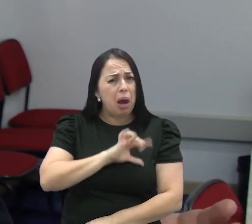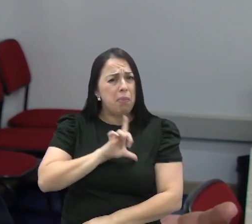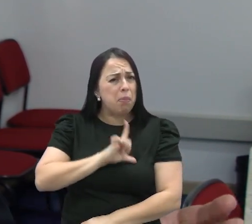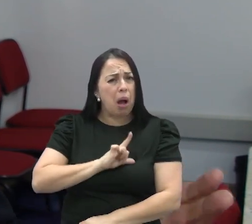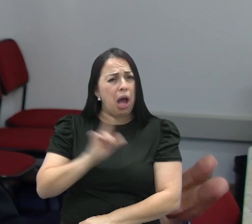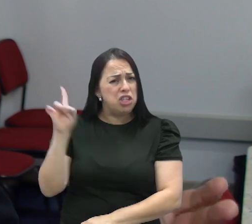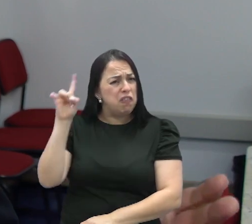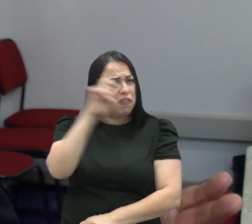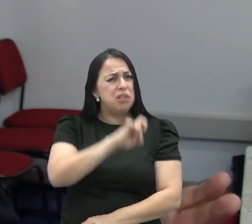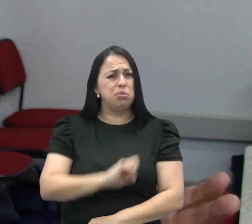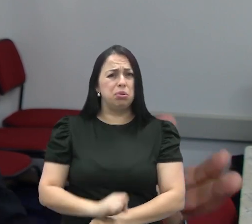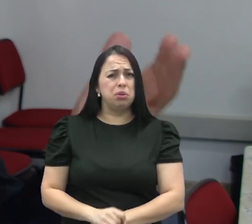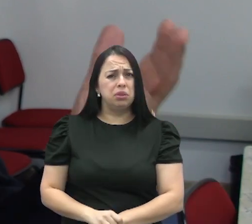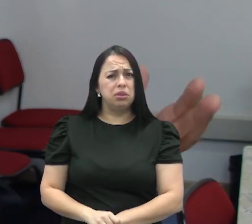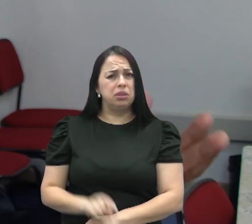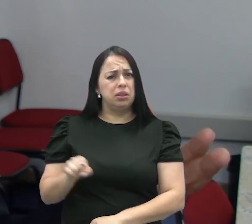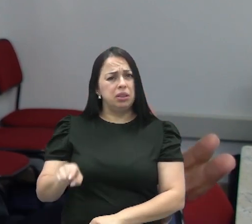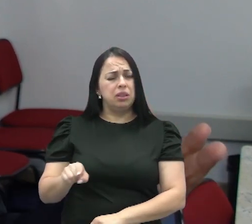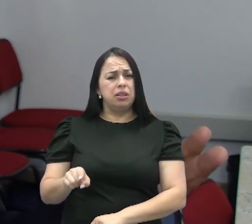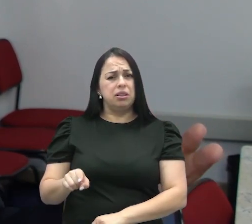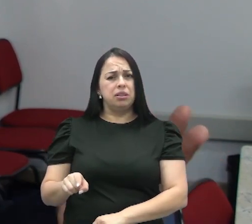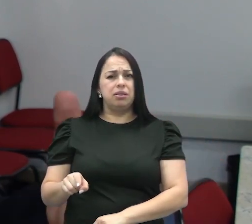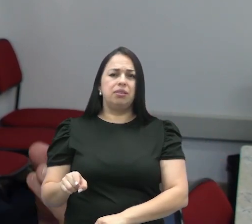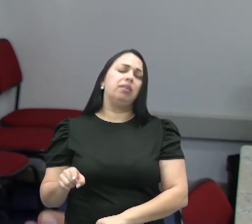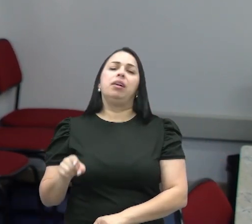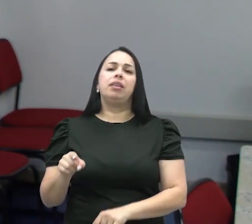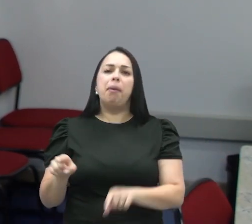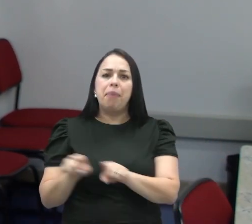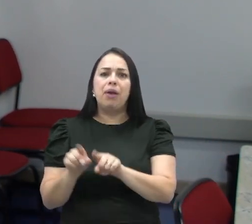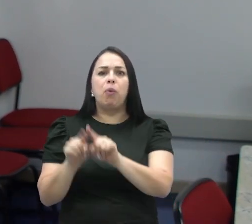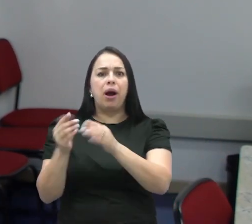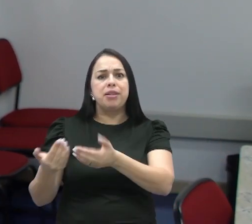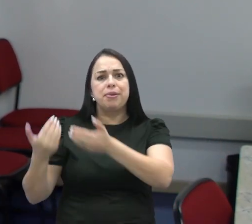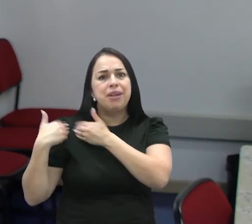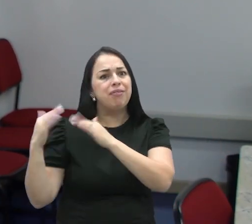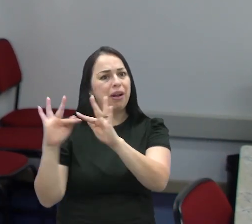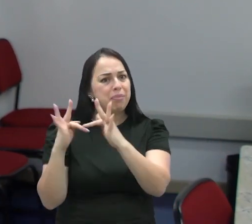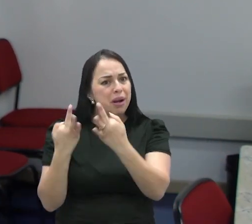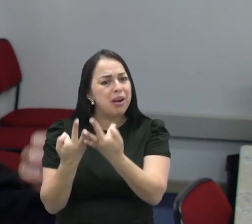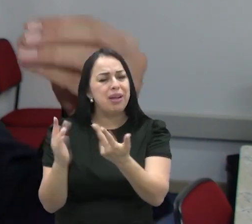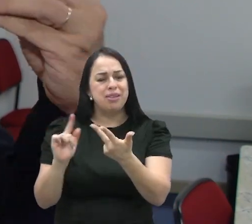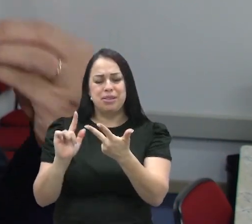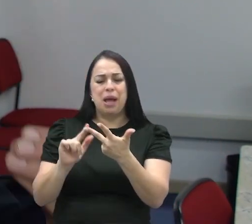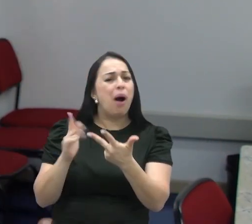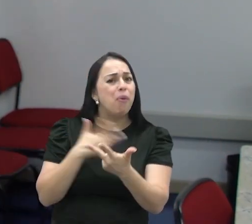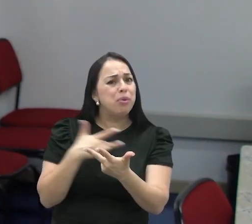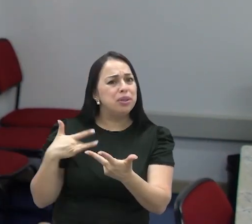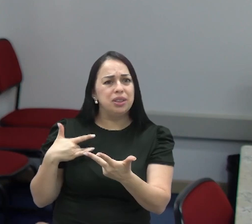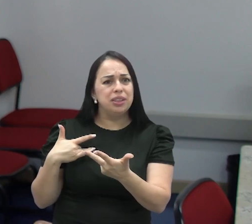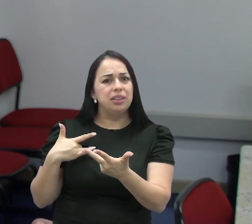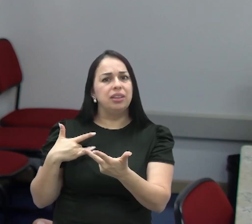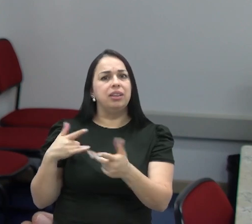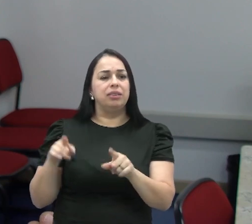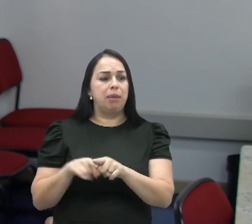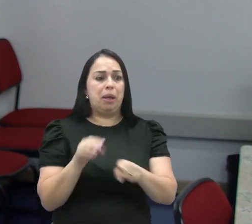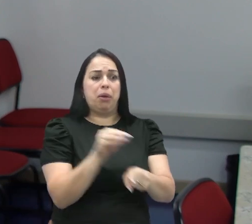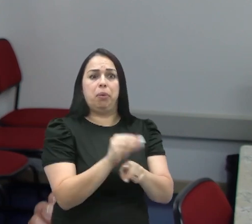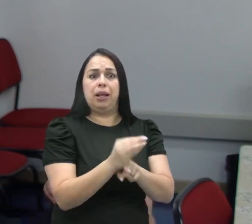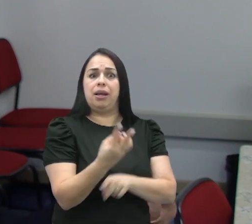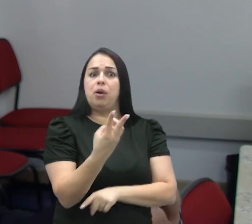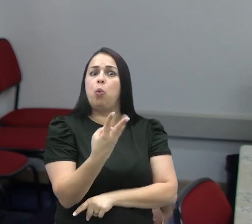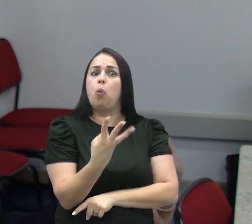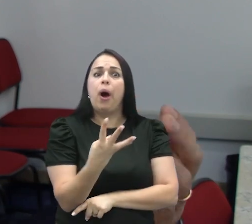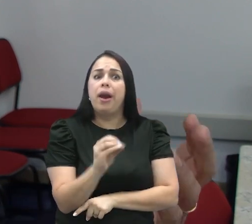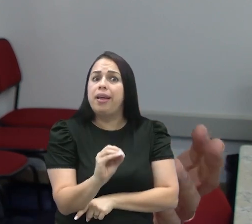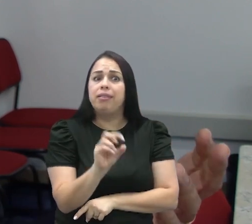salário baixo, não é fácil vencer os seus compromissos familiares, compromissos de saúde, tendo que cuidar